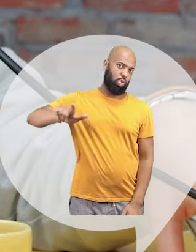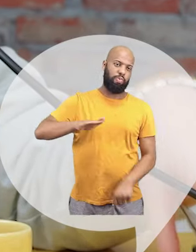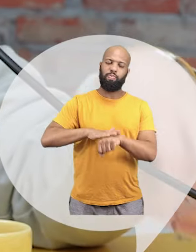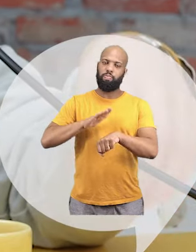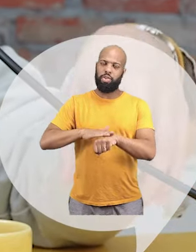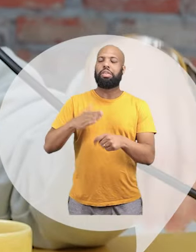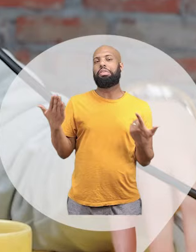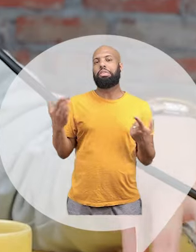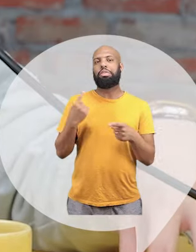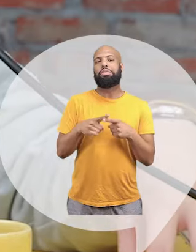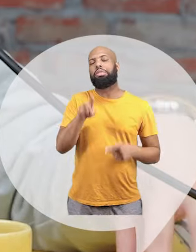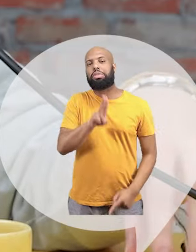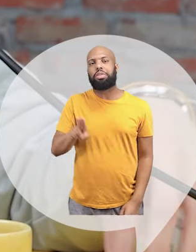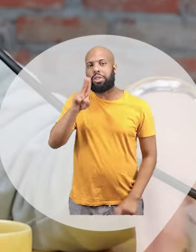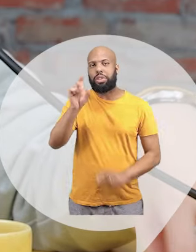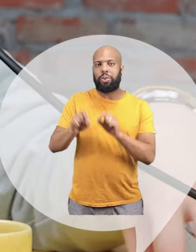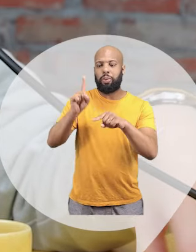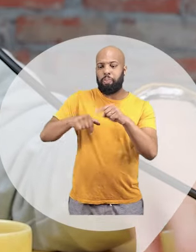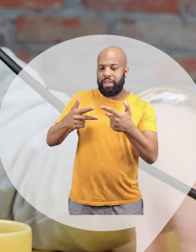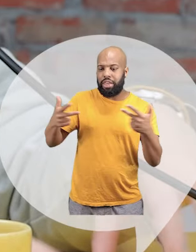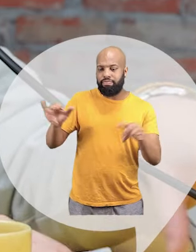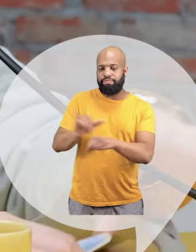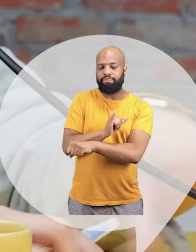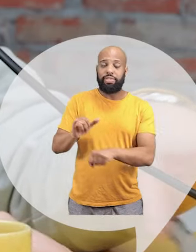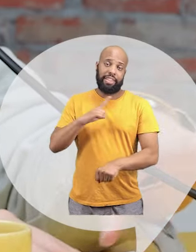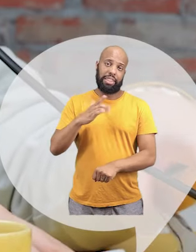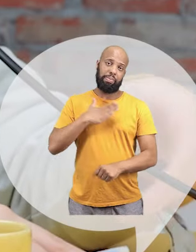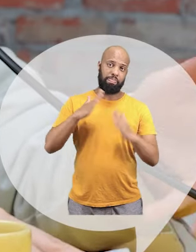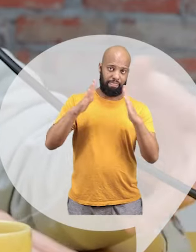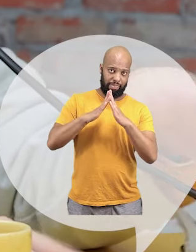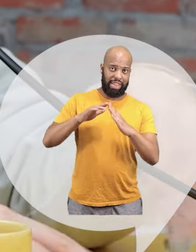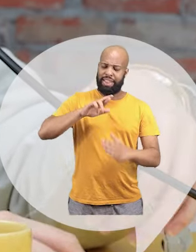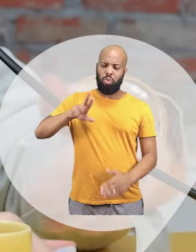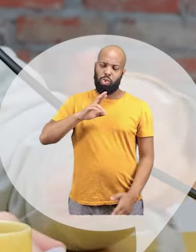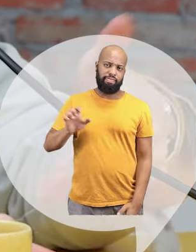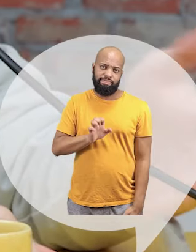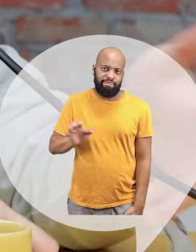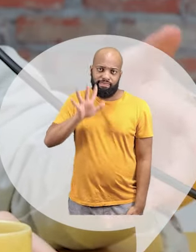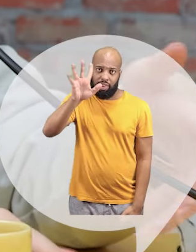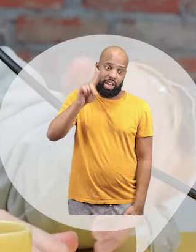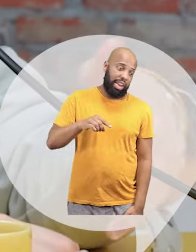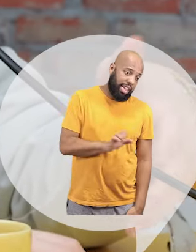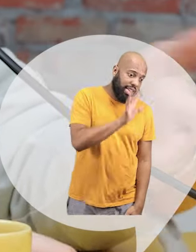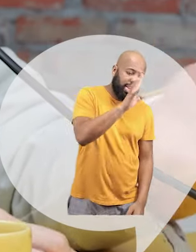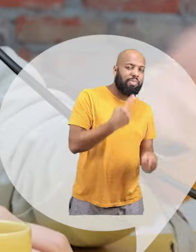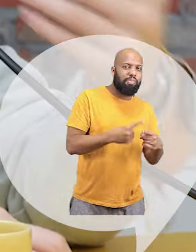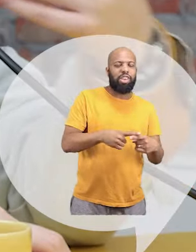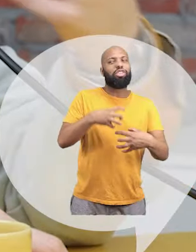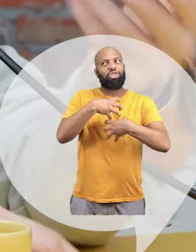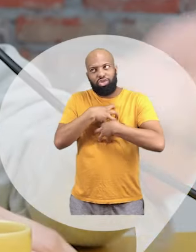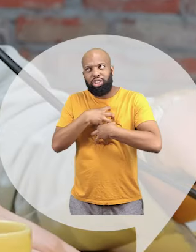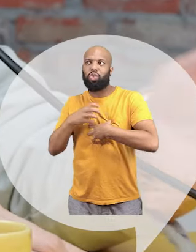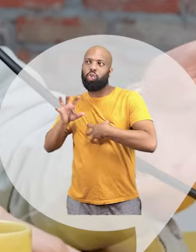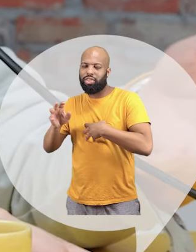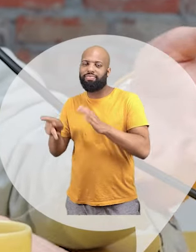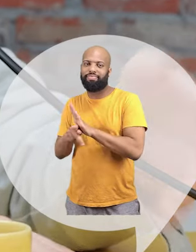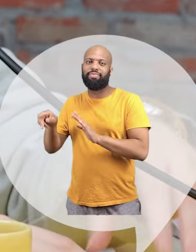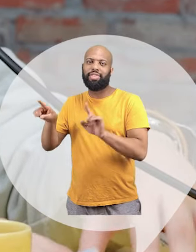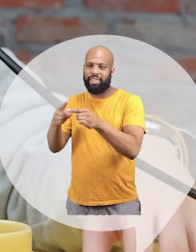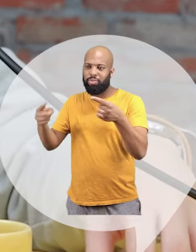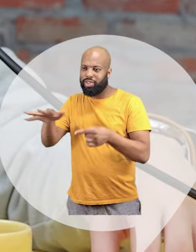assim tipo usando o equipamentos que a gente que eu tenho em casa assim não são muito caros são caros porque equipamento